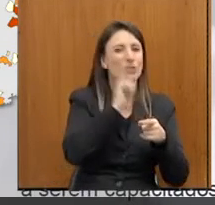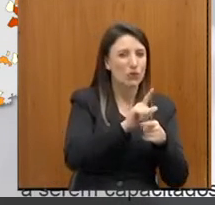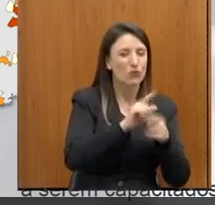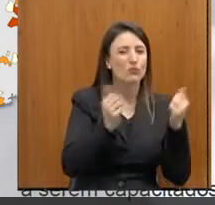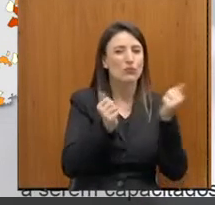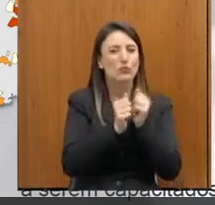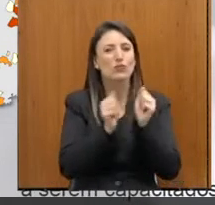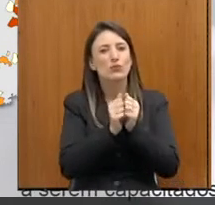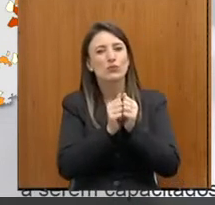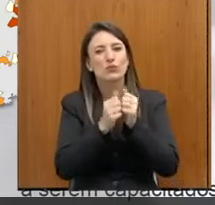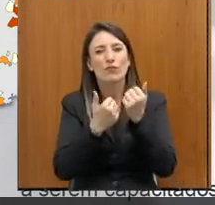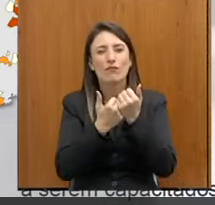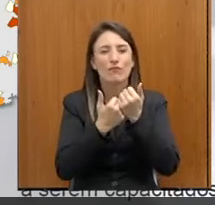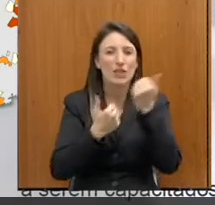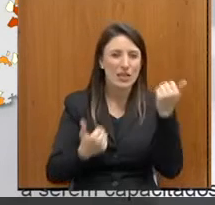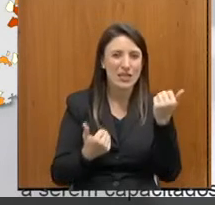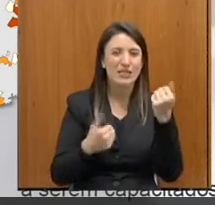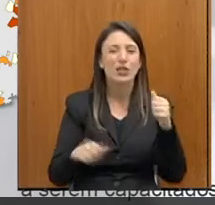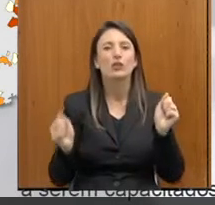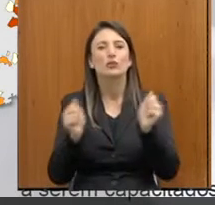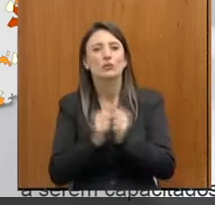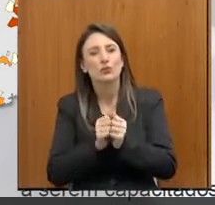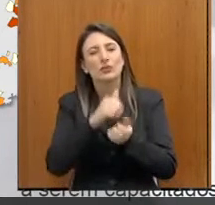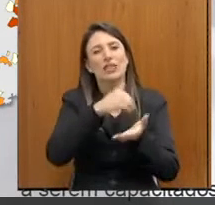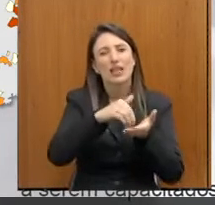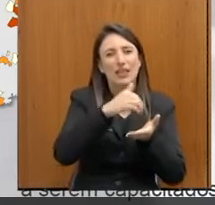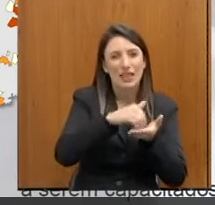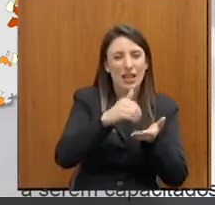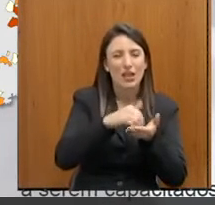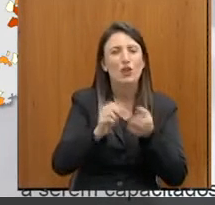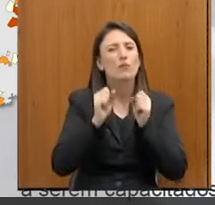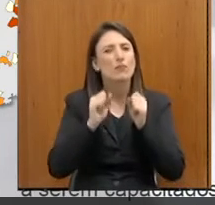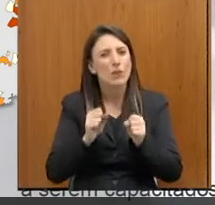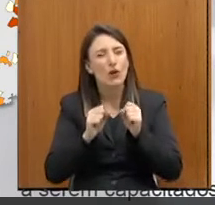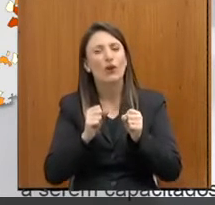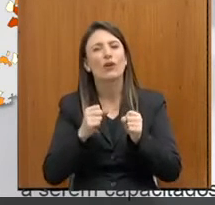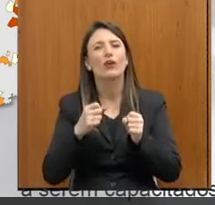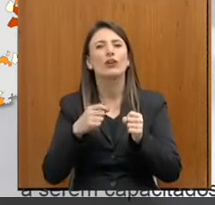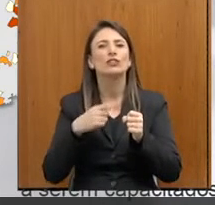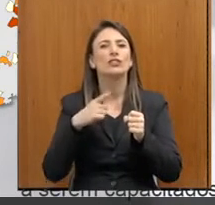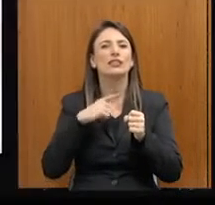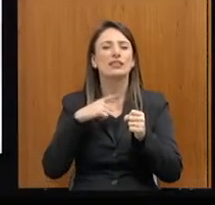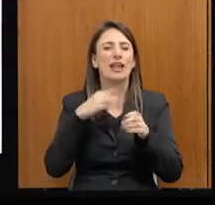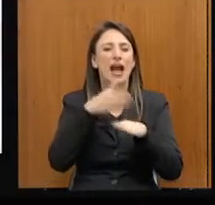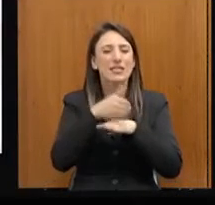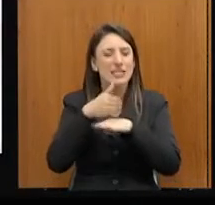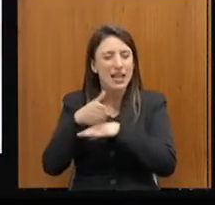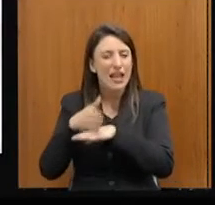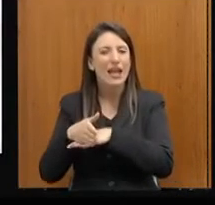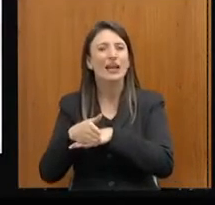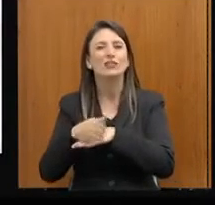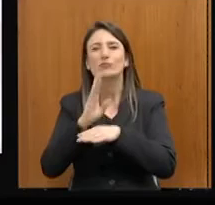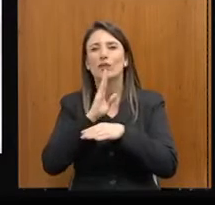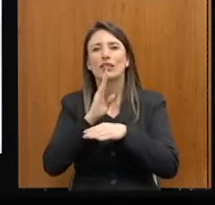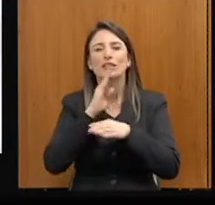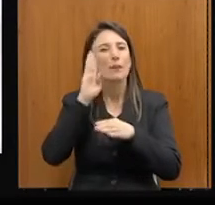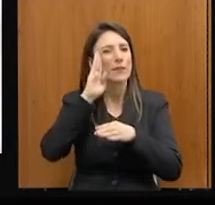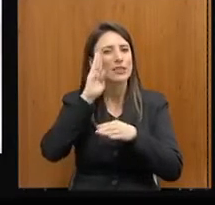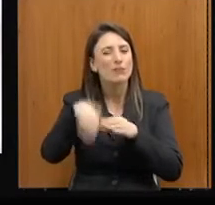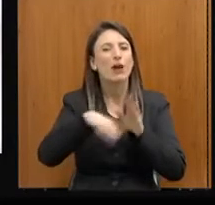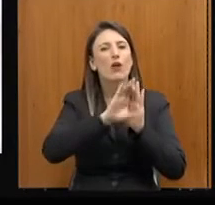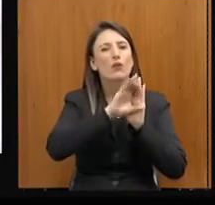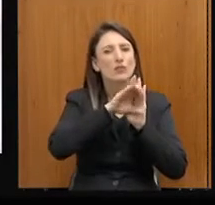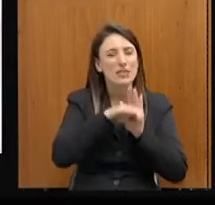do metronômico possam ter acesso a todas as principais conceitos globais de